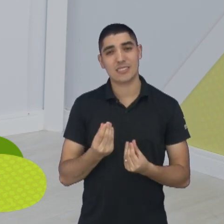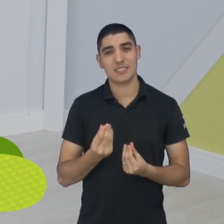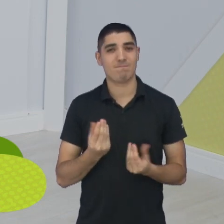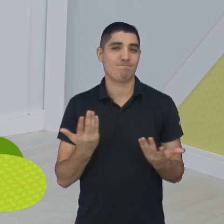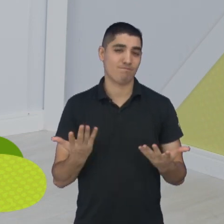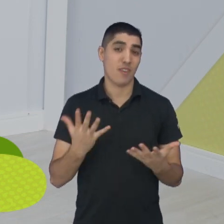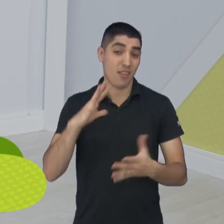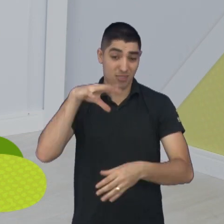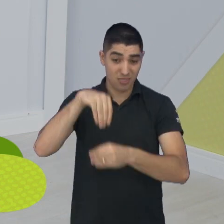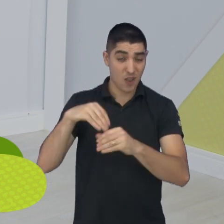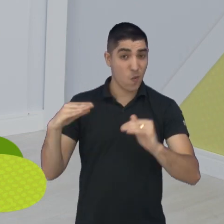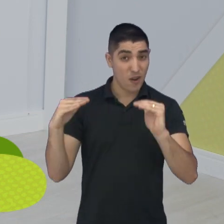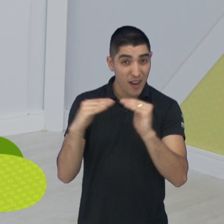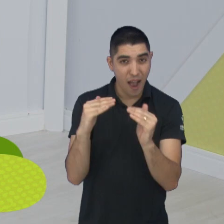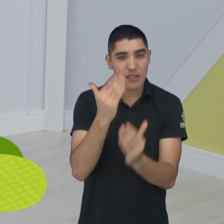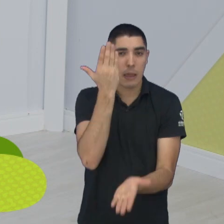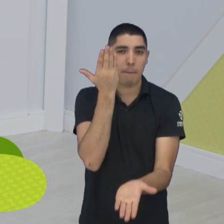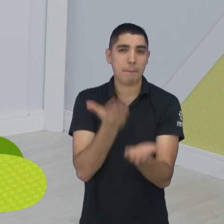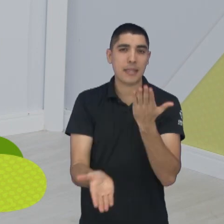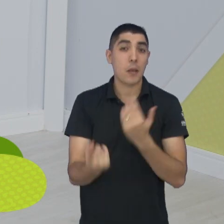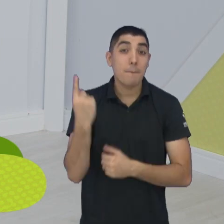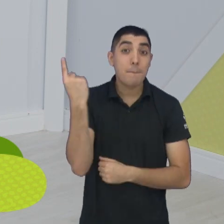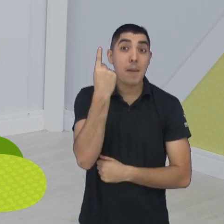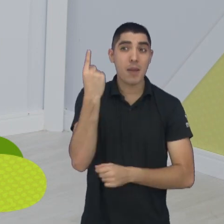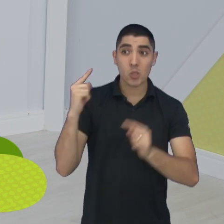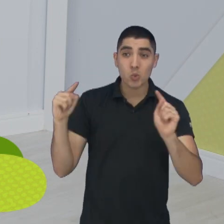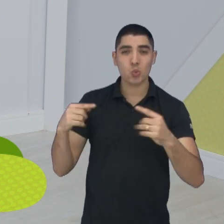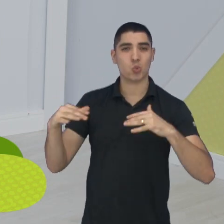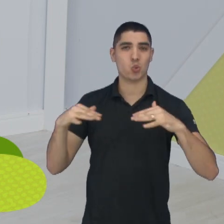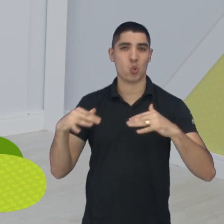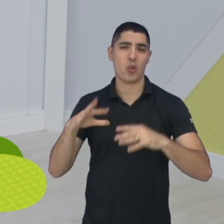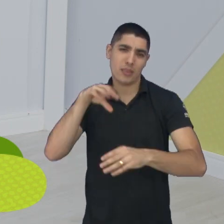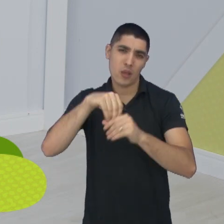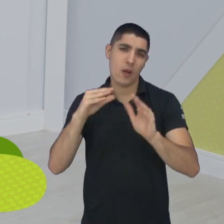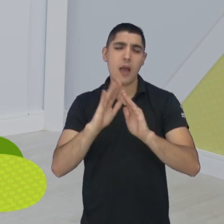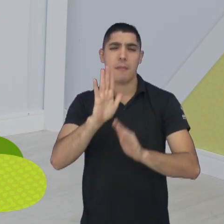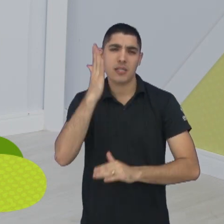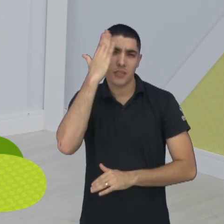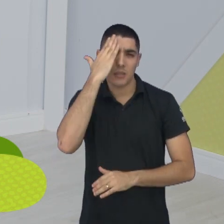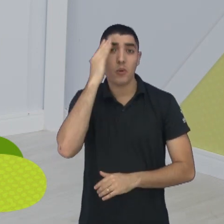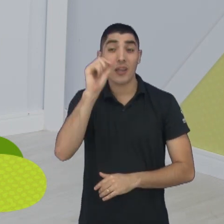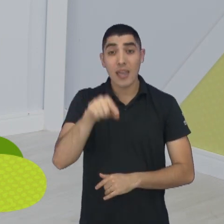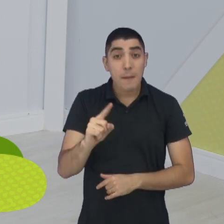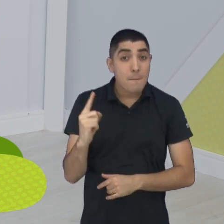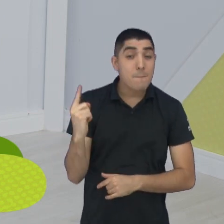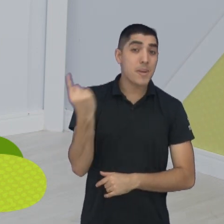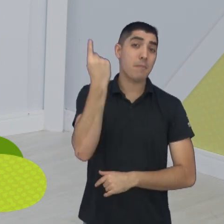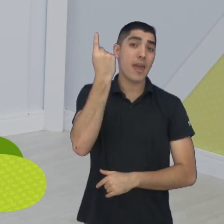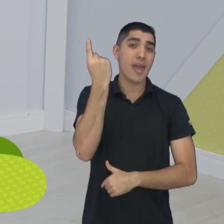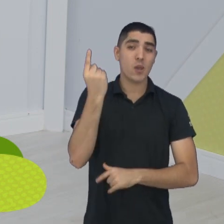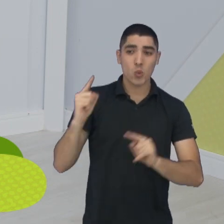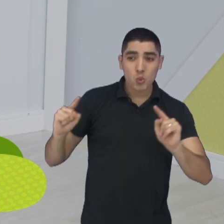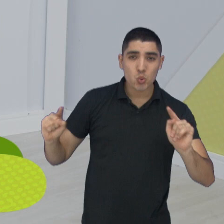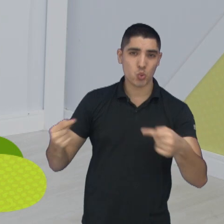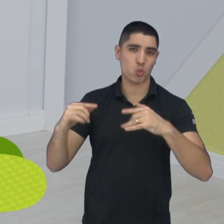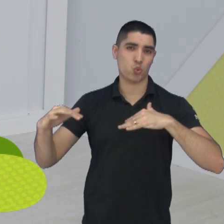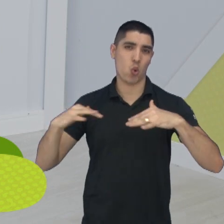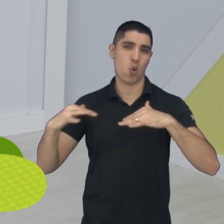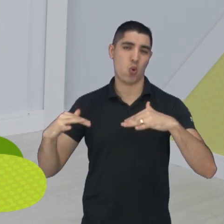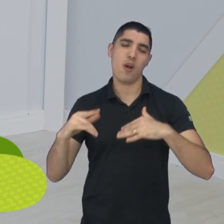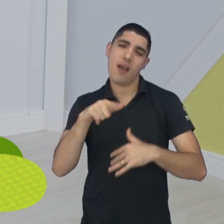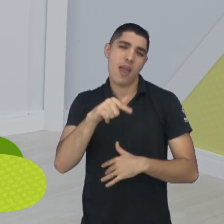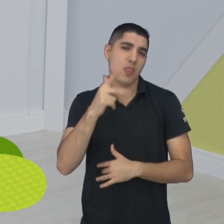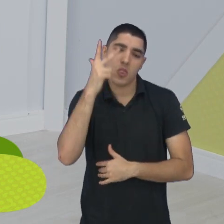espera perder na estreia, ainda mais em casa, mas a gente sabe também, estreia é um campeonato à parte, é um jogo à parte